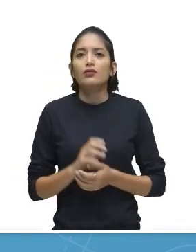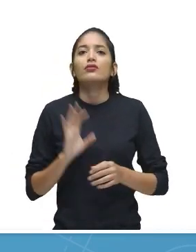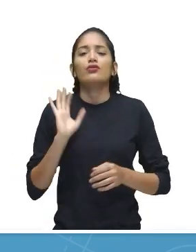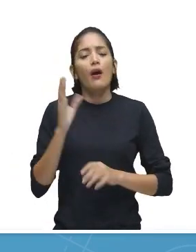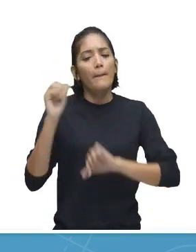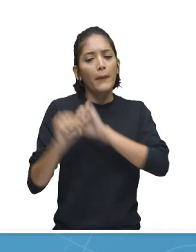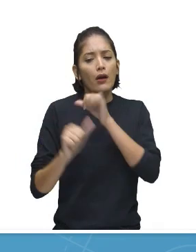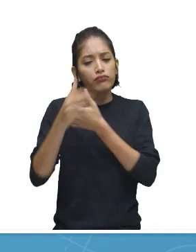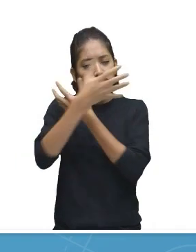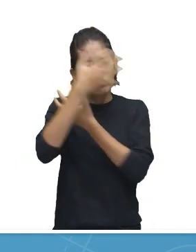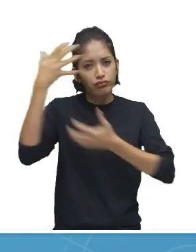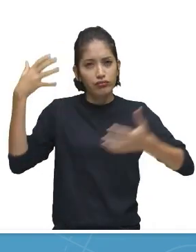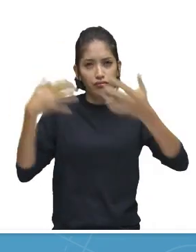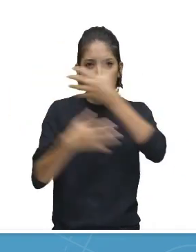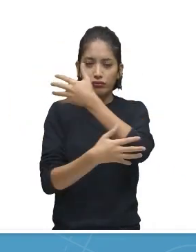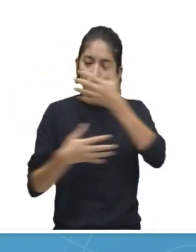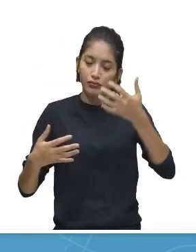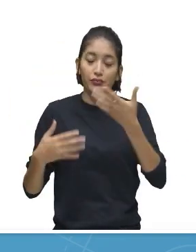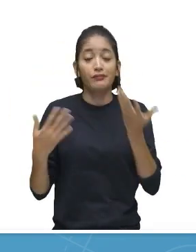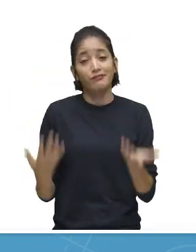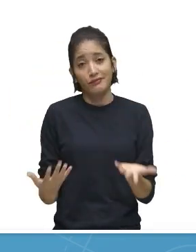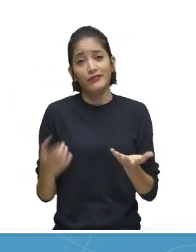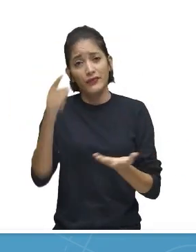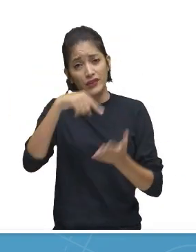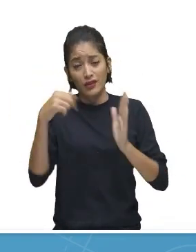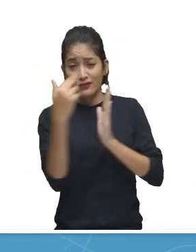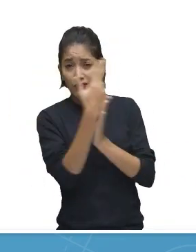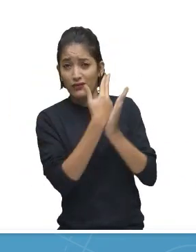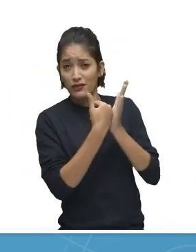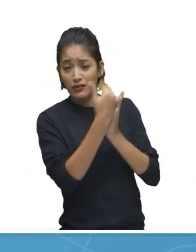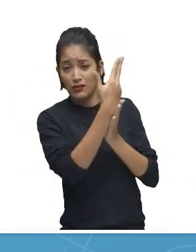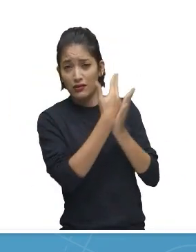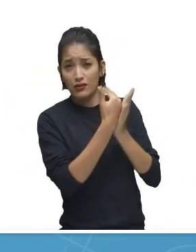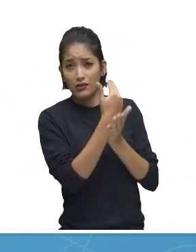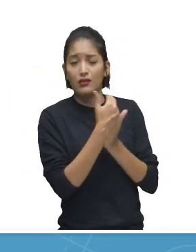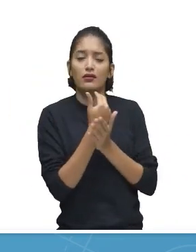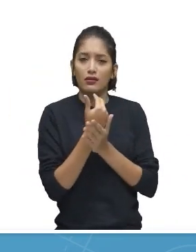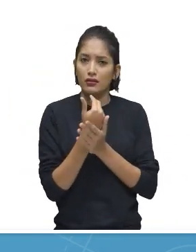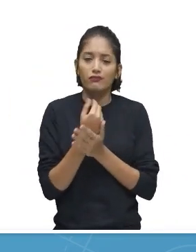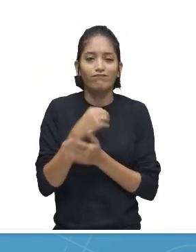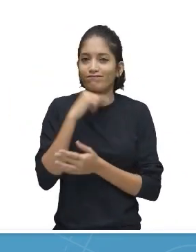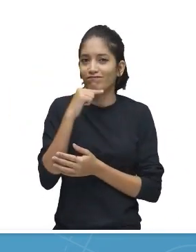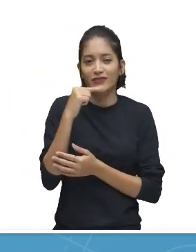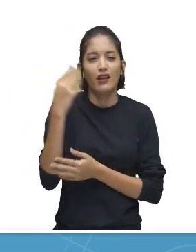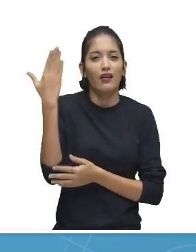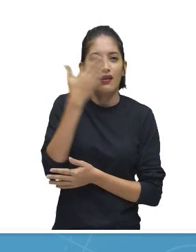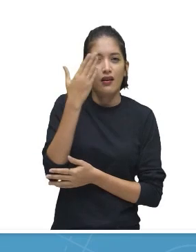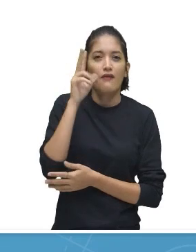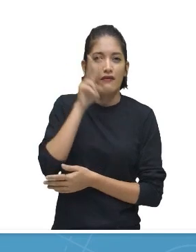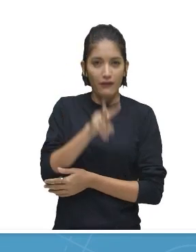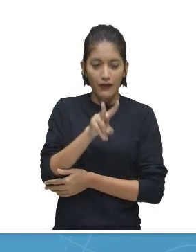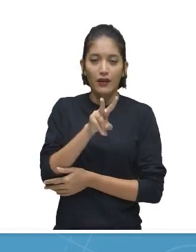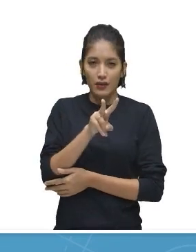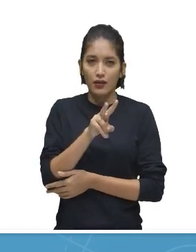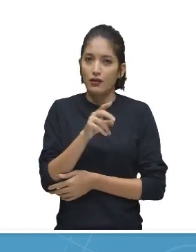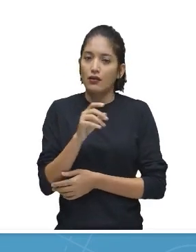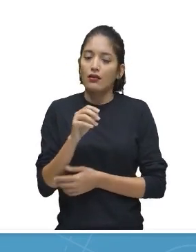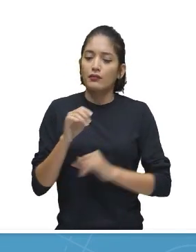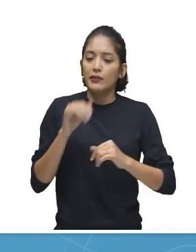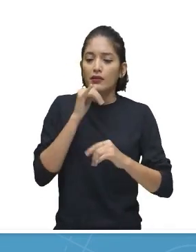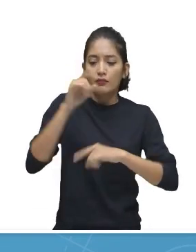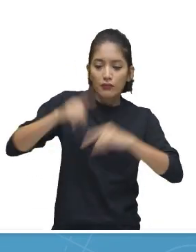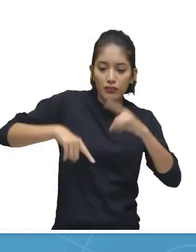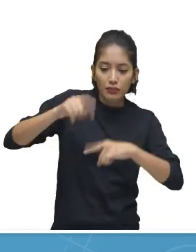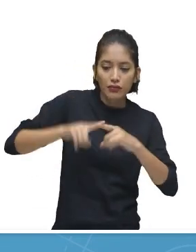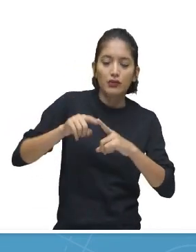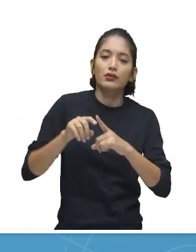a forma. Então ali você vai desenhar algo que é irreconhecível. Você vai desenhar um objeto visto no